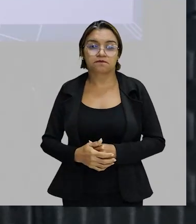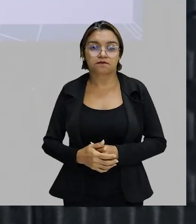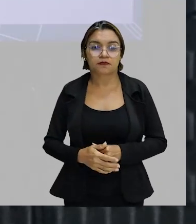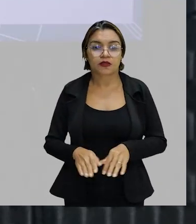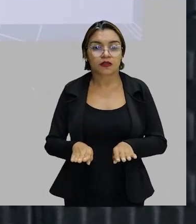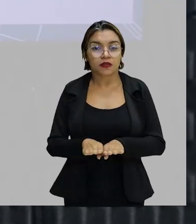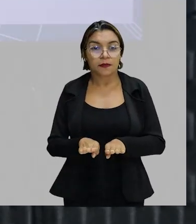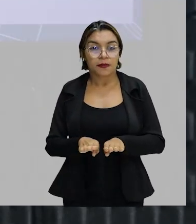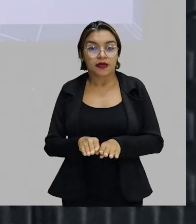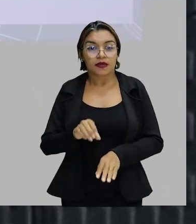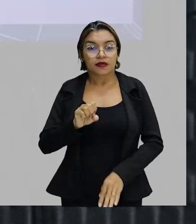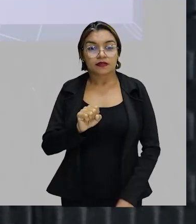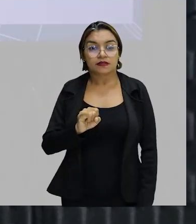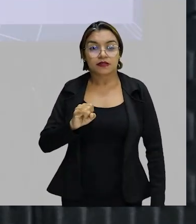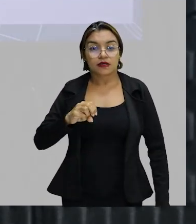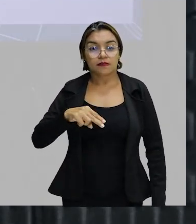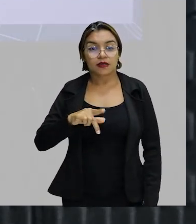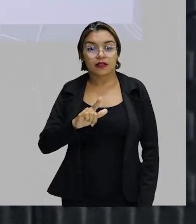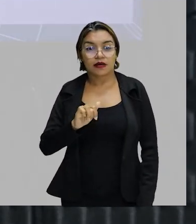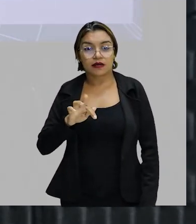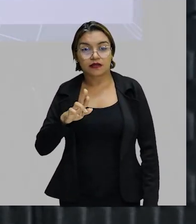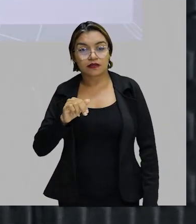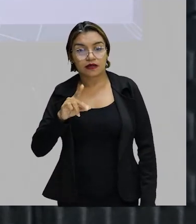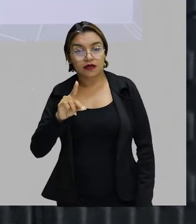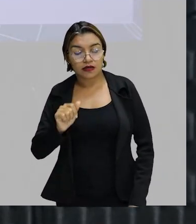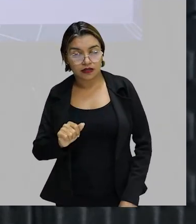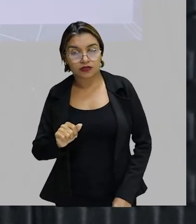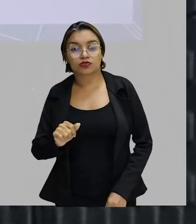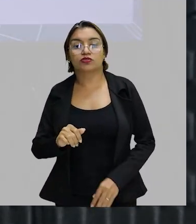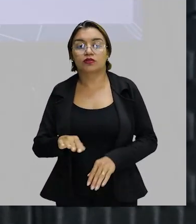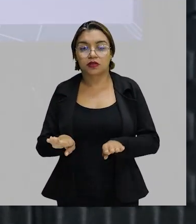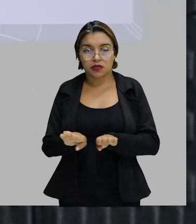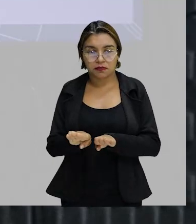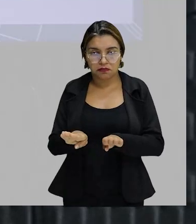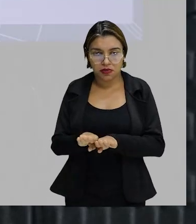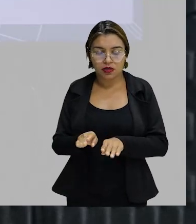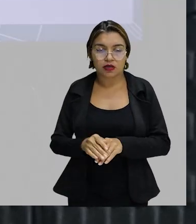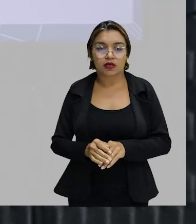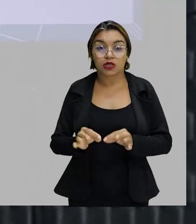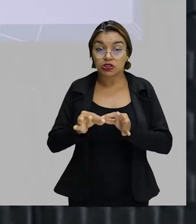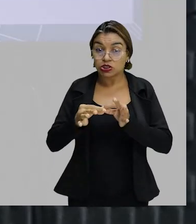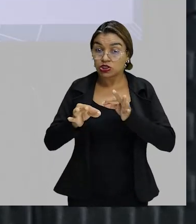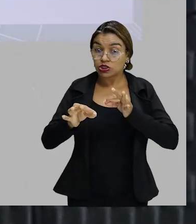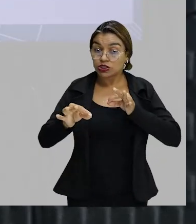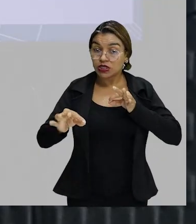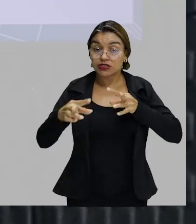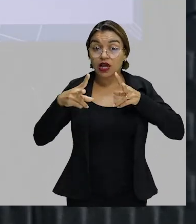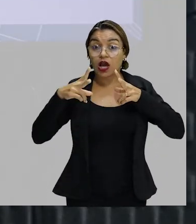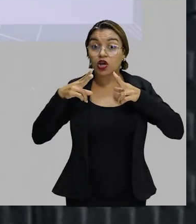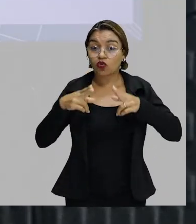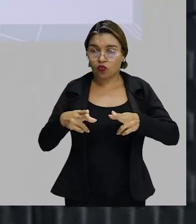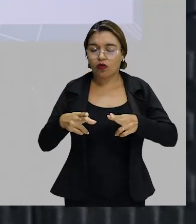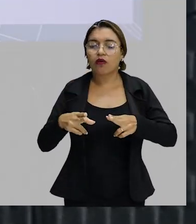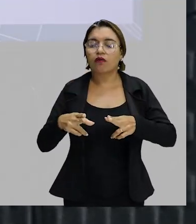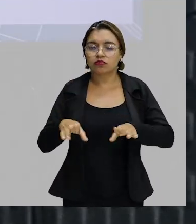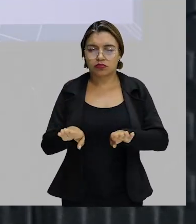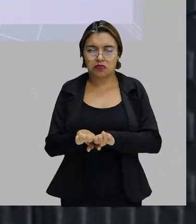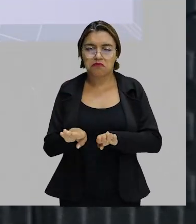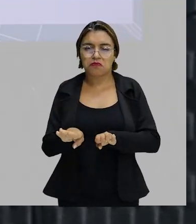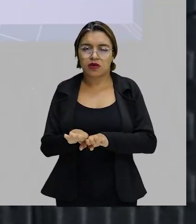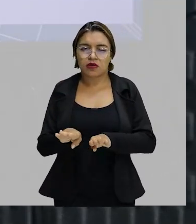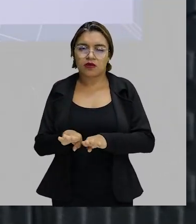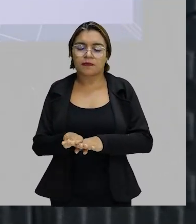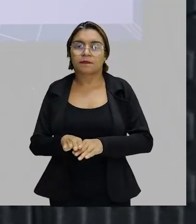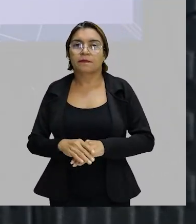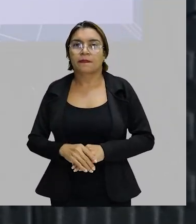similaridade no ângulo vertical de entrada distância similar do trampolim ou plataforma na entrada já